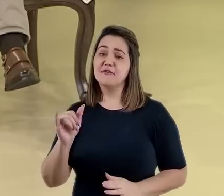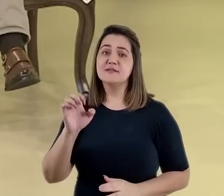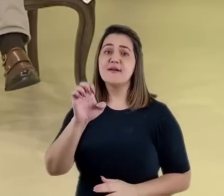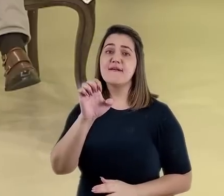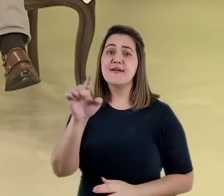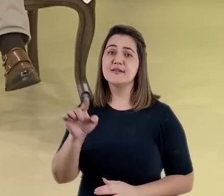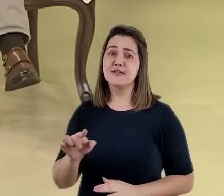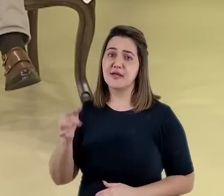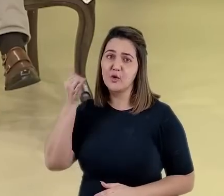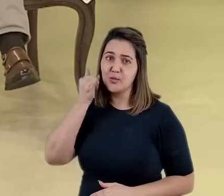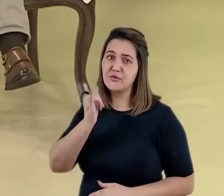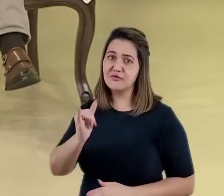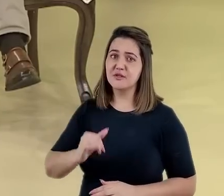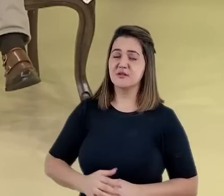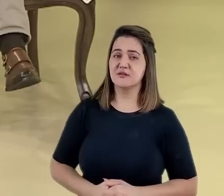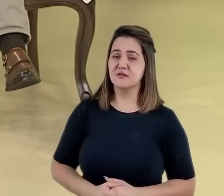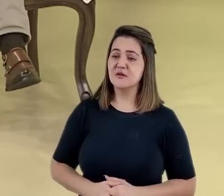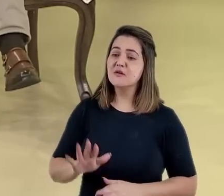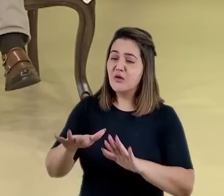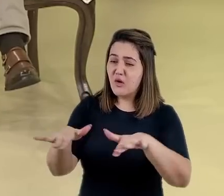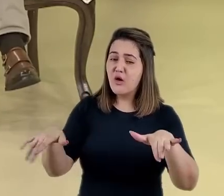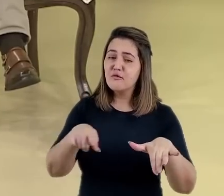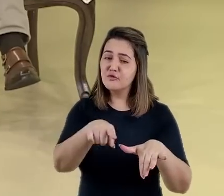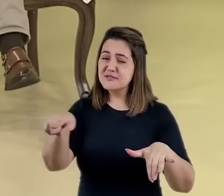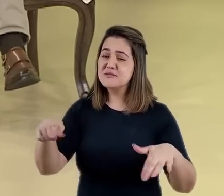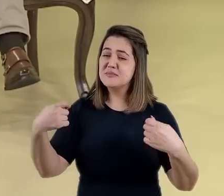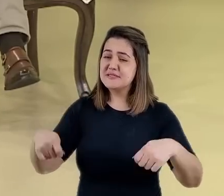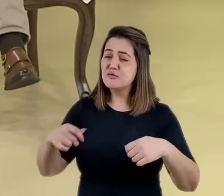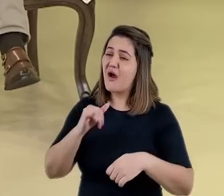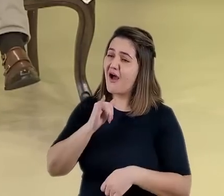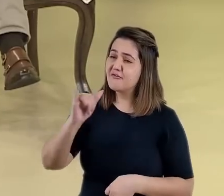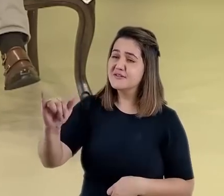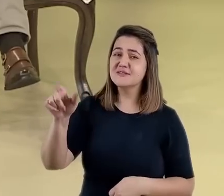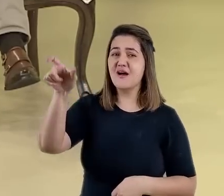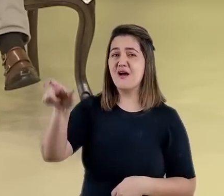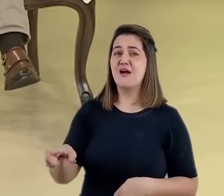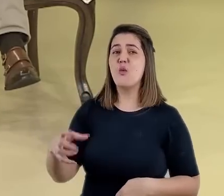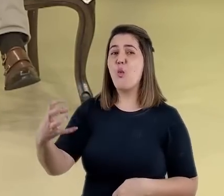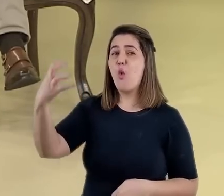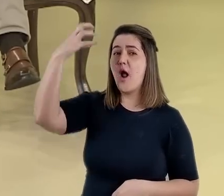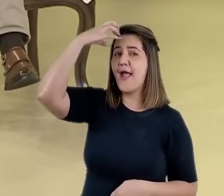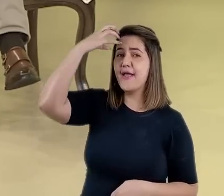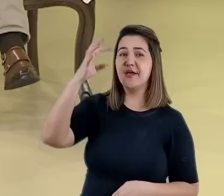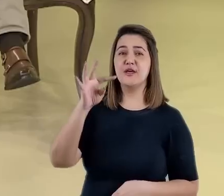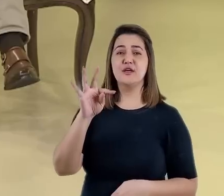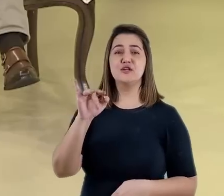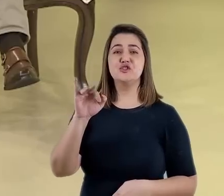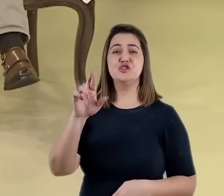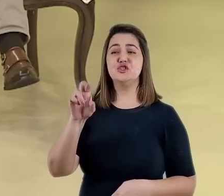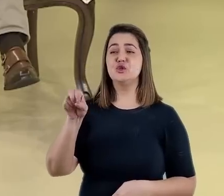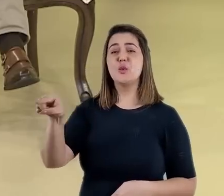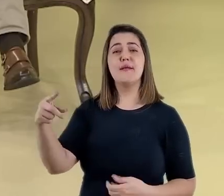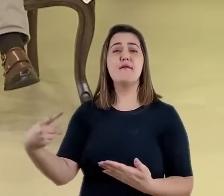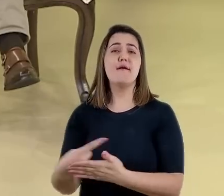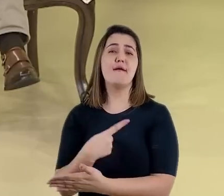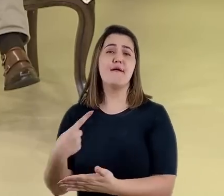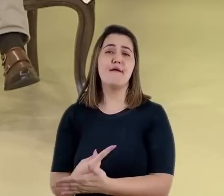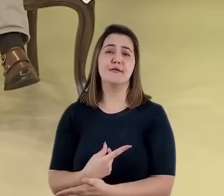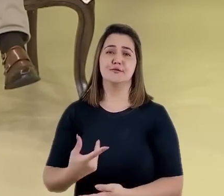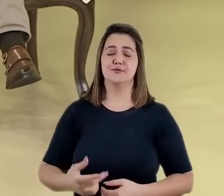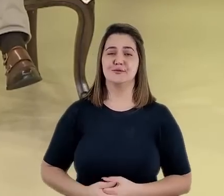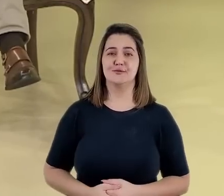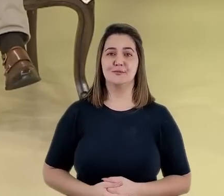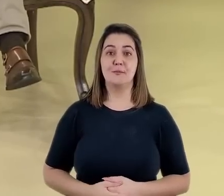Ezequiel para levantar uma lamentação sobre o rei de Tiro. Isso está em Ezequiel 28, verso 12.